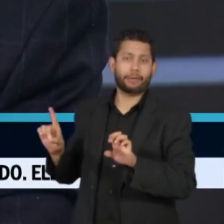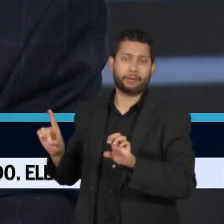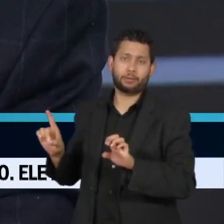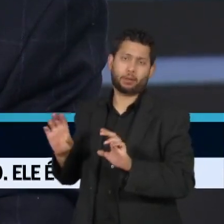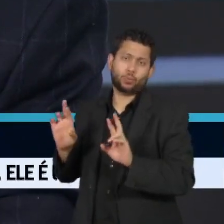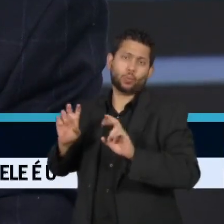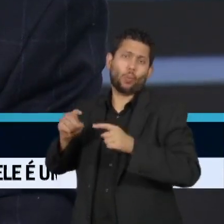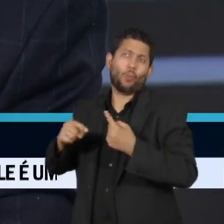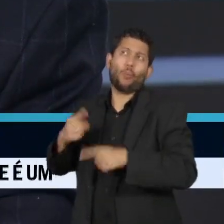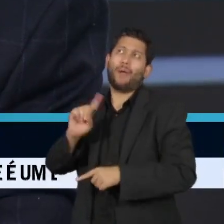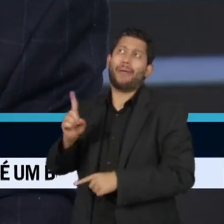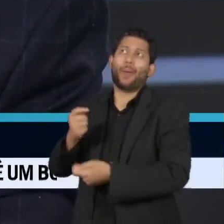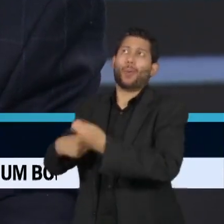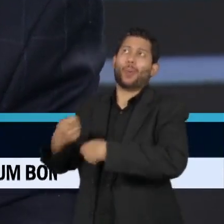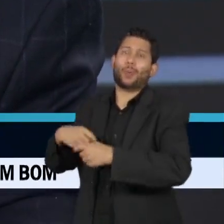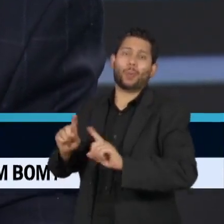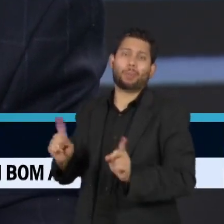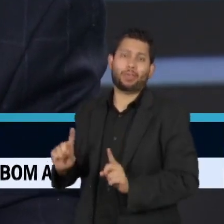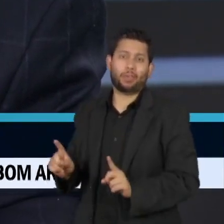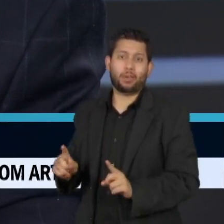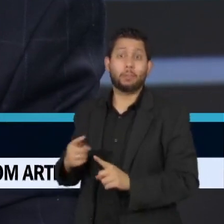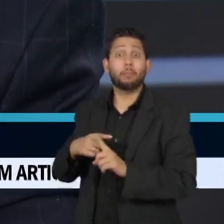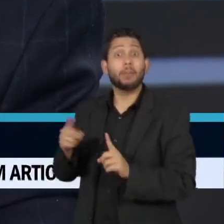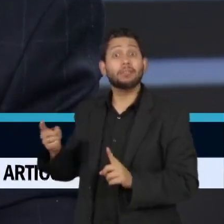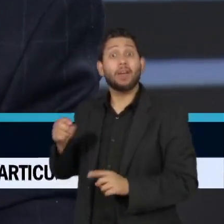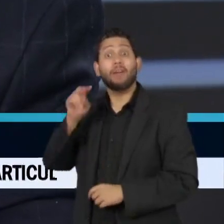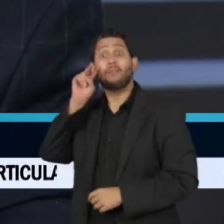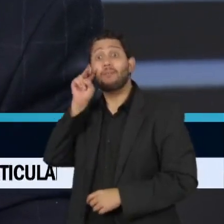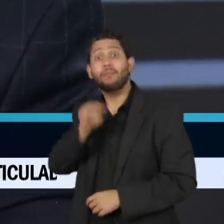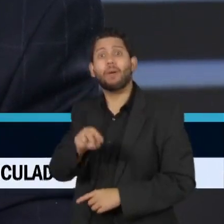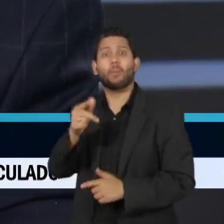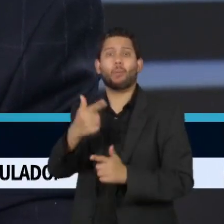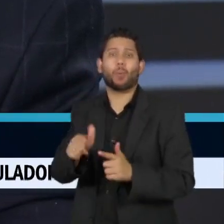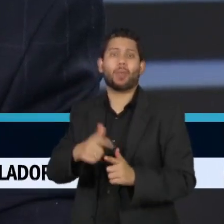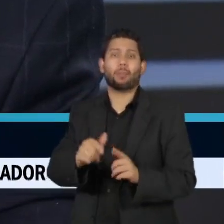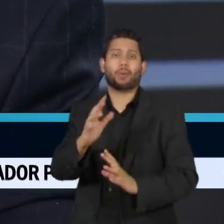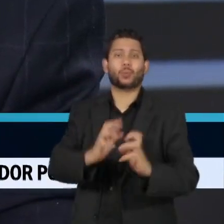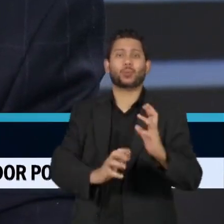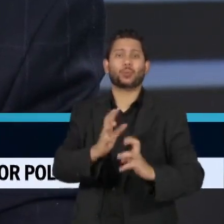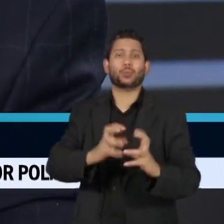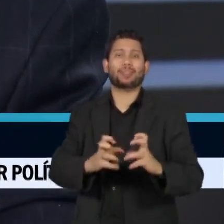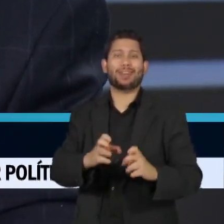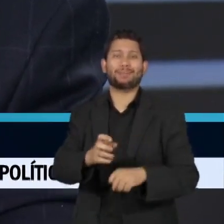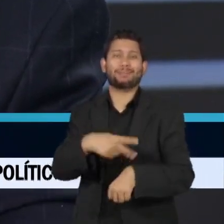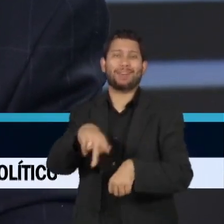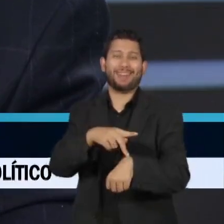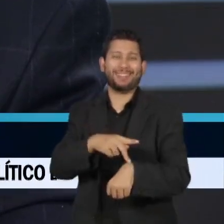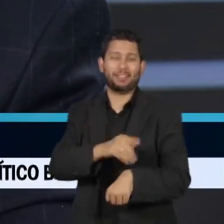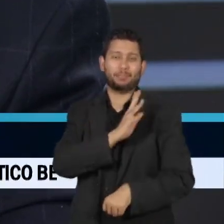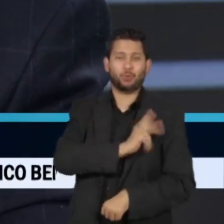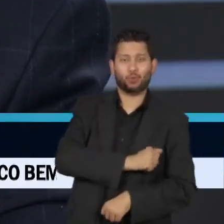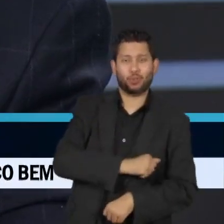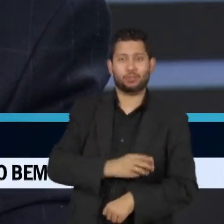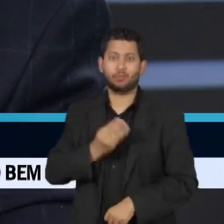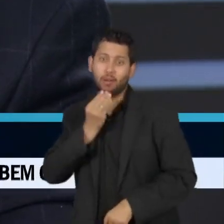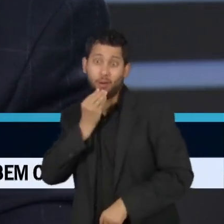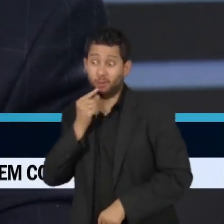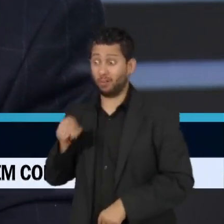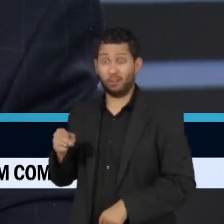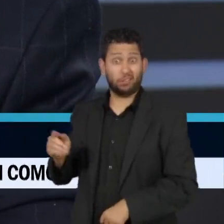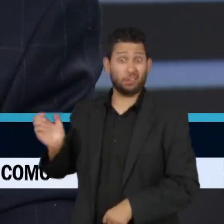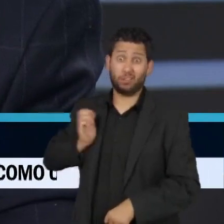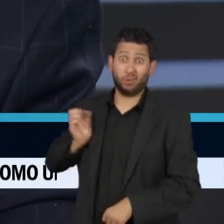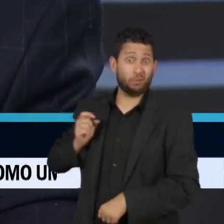anos, mas uma questão do olhar sobre o problema israelo-palestino. Israel é um país cada vez mais rico,